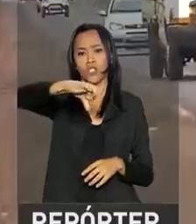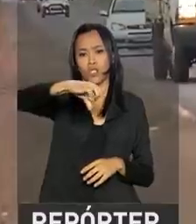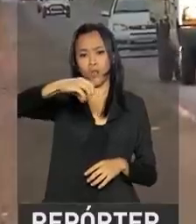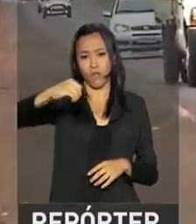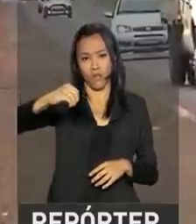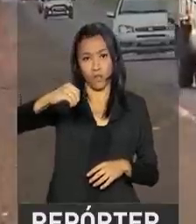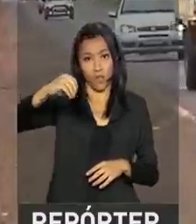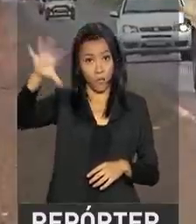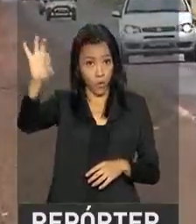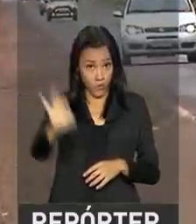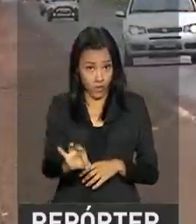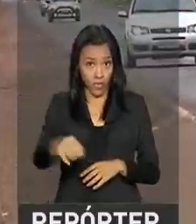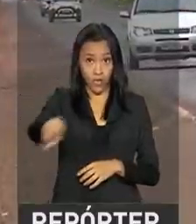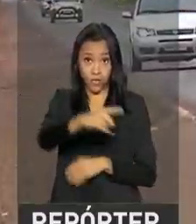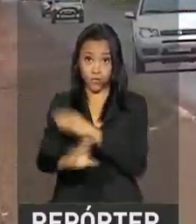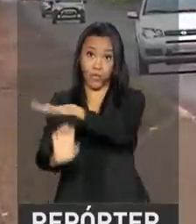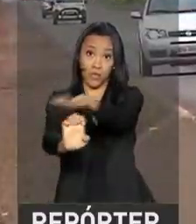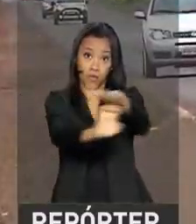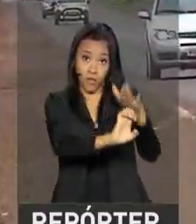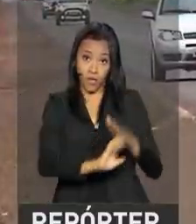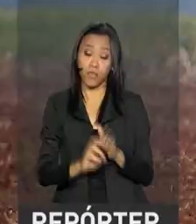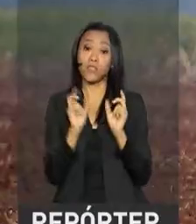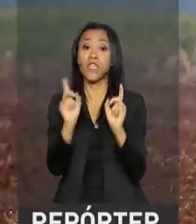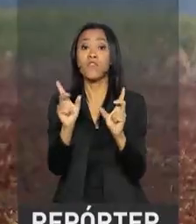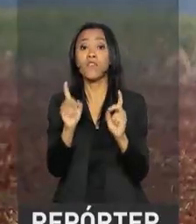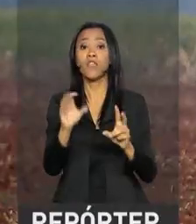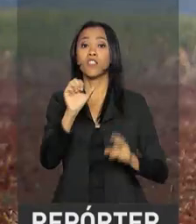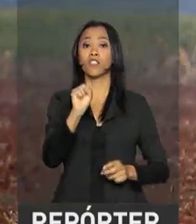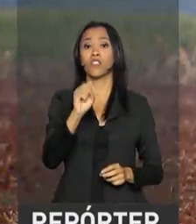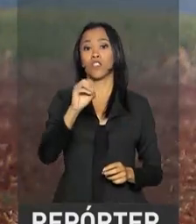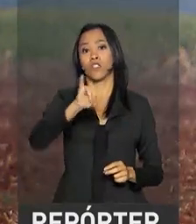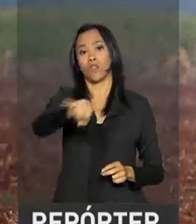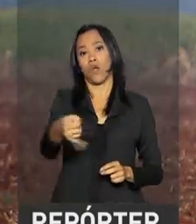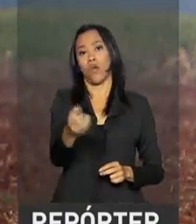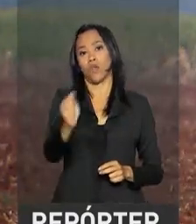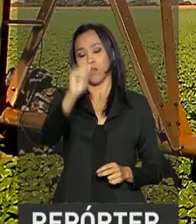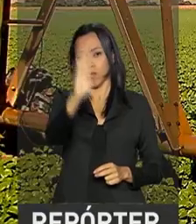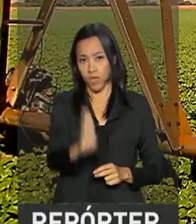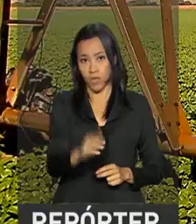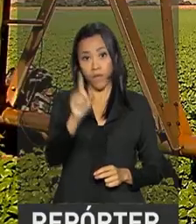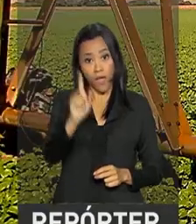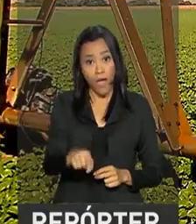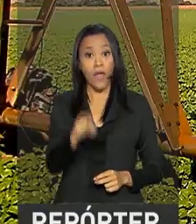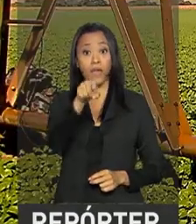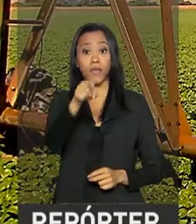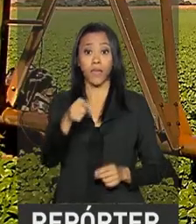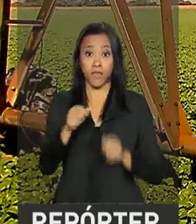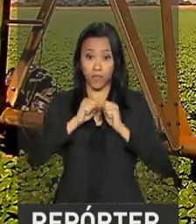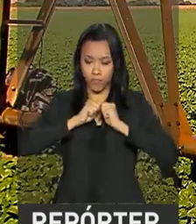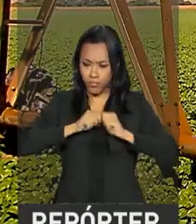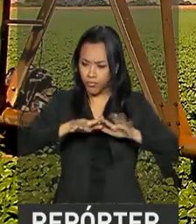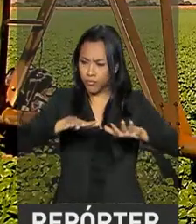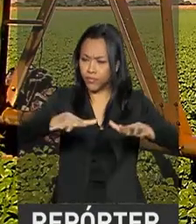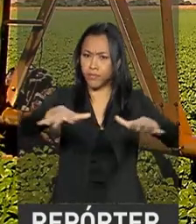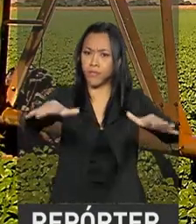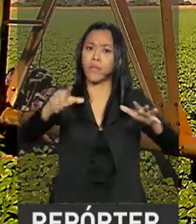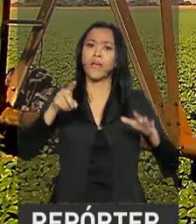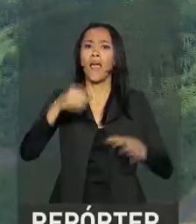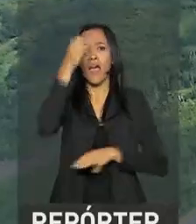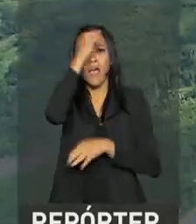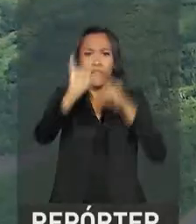que comercializam a soja brasileira a idéia é evitar que a expansão do plantio do grão resultasse em